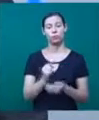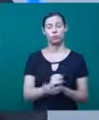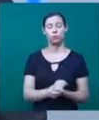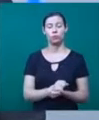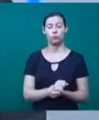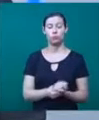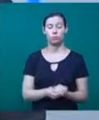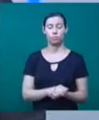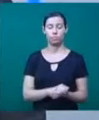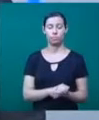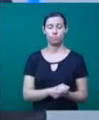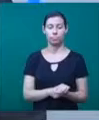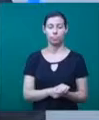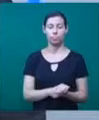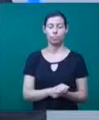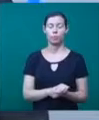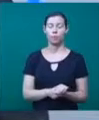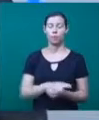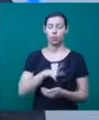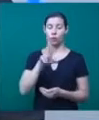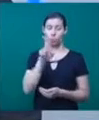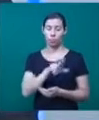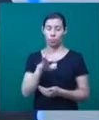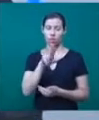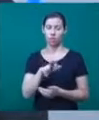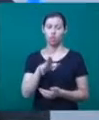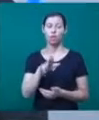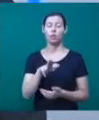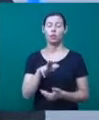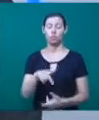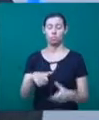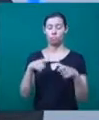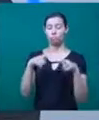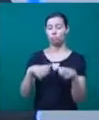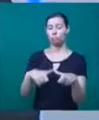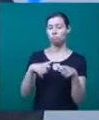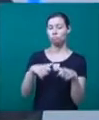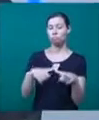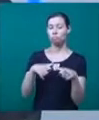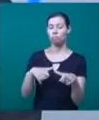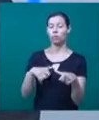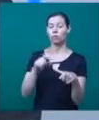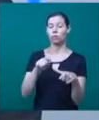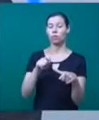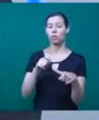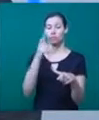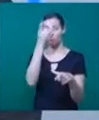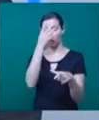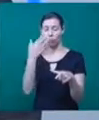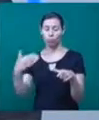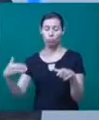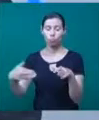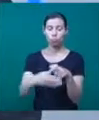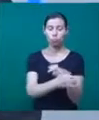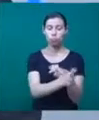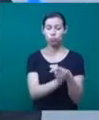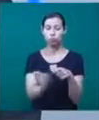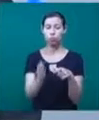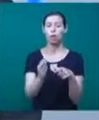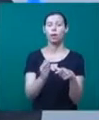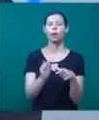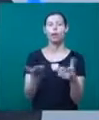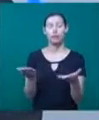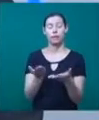sua posição privilegiada na questão de logística e infraestrutura, foi agraciada com esse evento. E